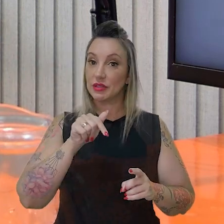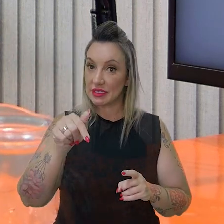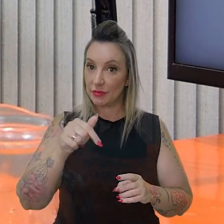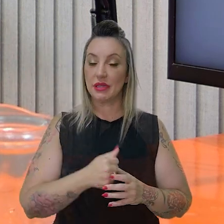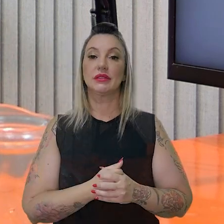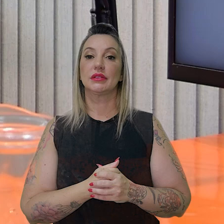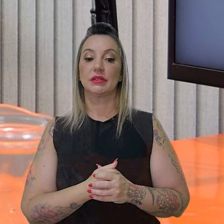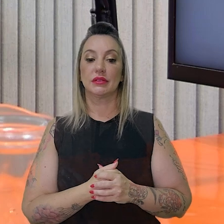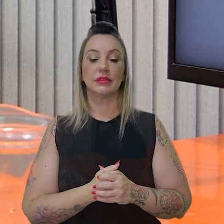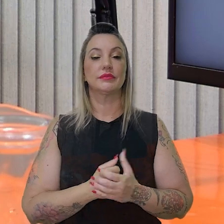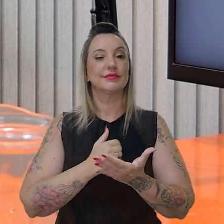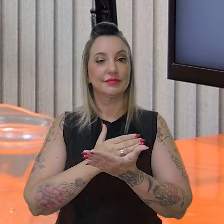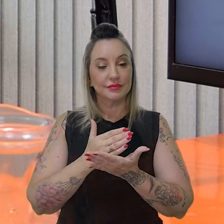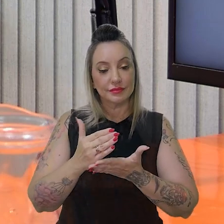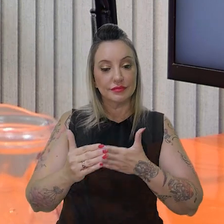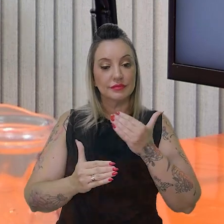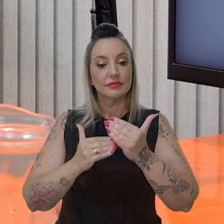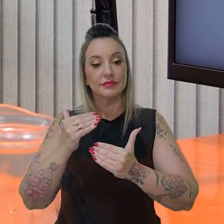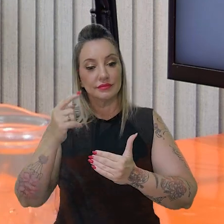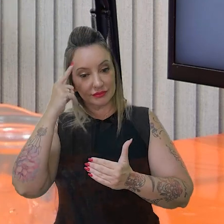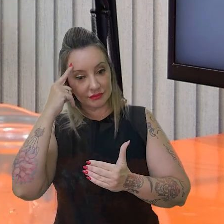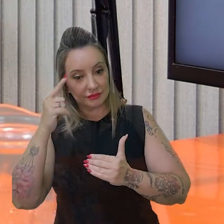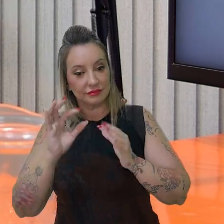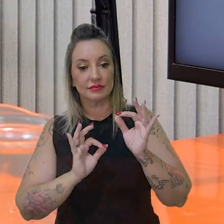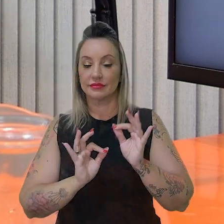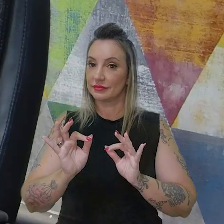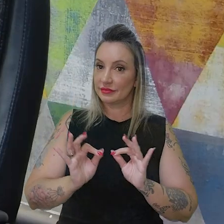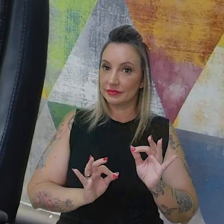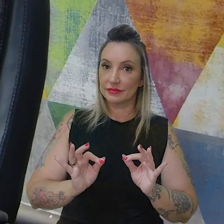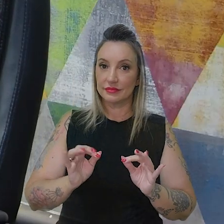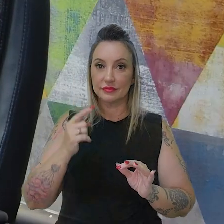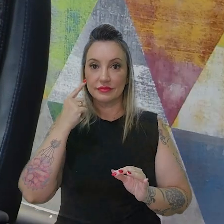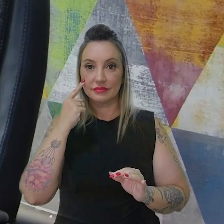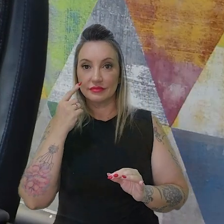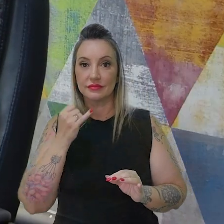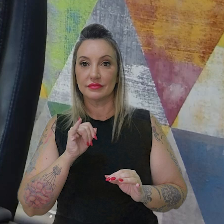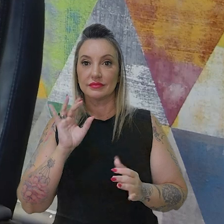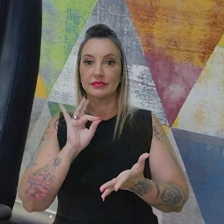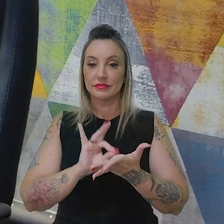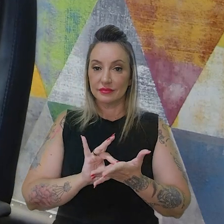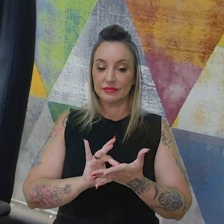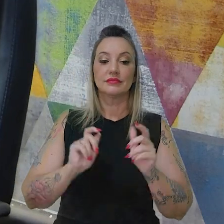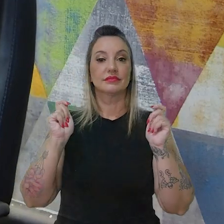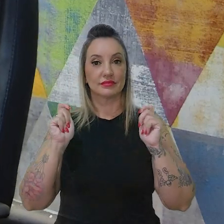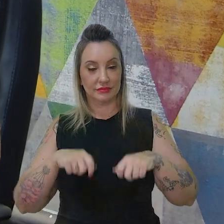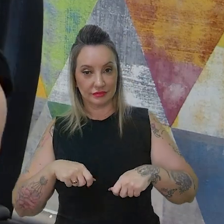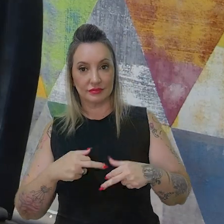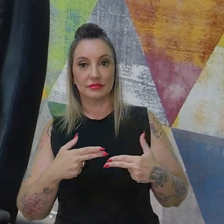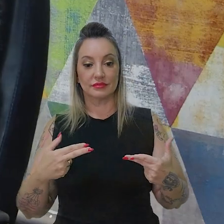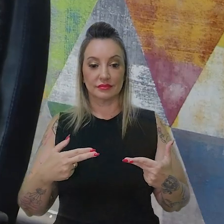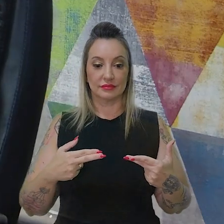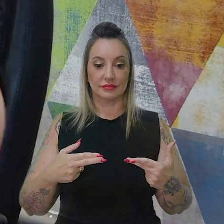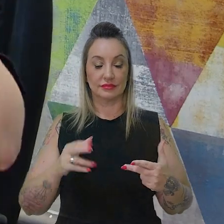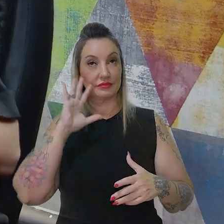para eu começar a projetar minha cabeça aqui para eu e ver que olha é consistente né não foi do